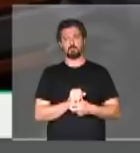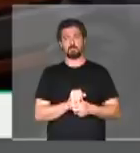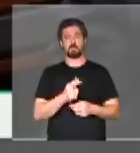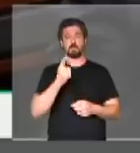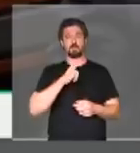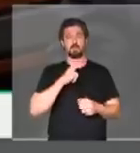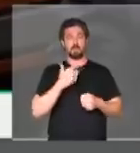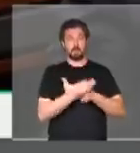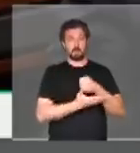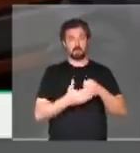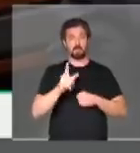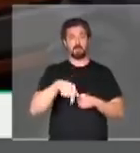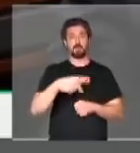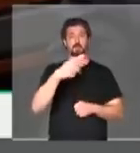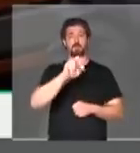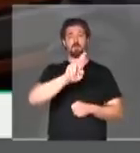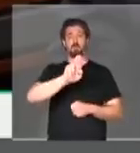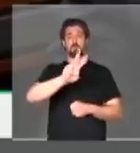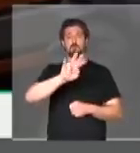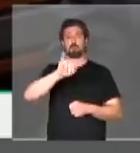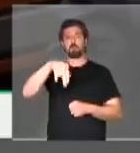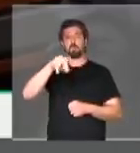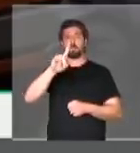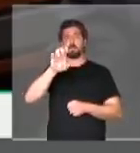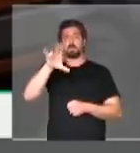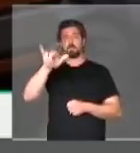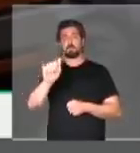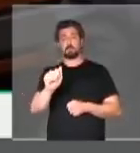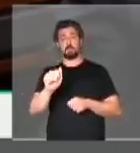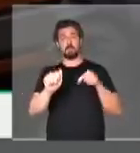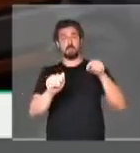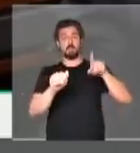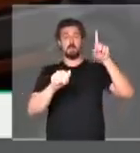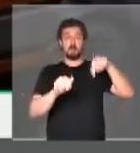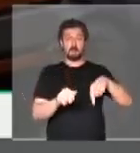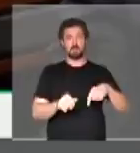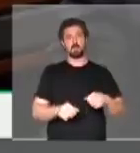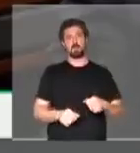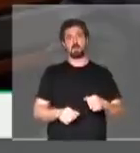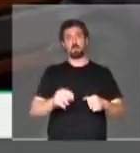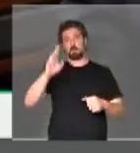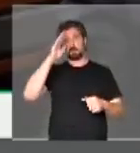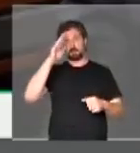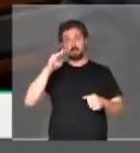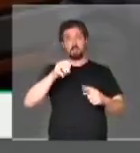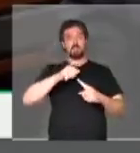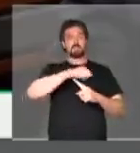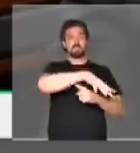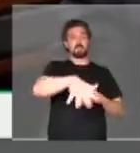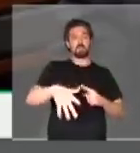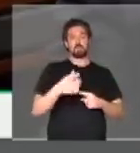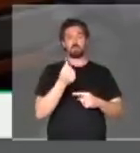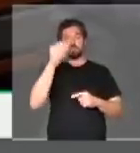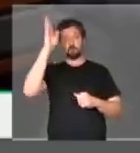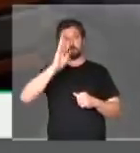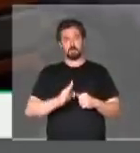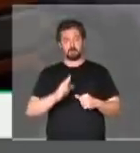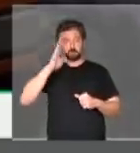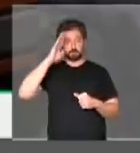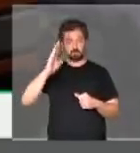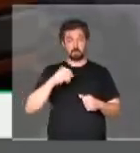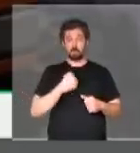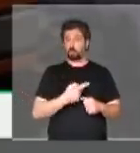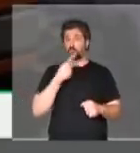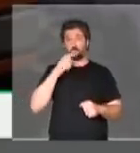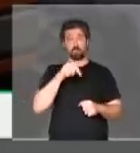um dos seus pés a Previdência. E a Previdência é, sim, a maior fonte de distribuição de renda do país.